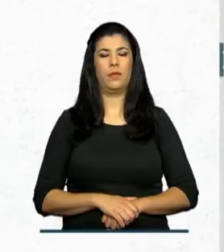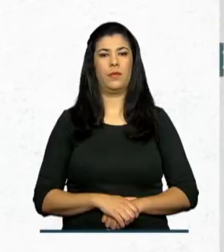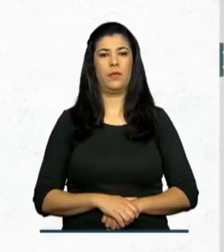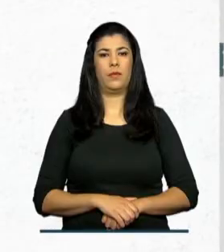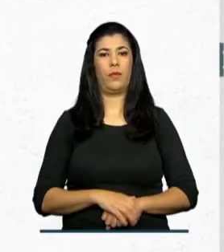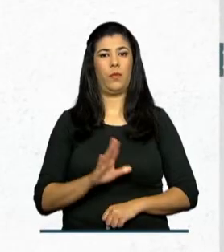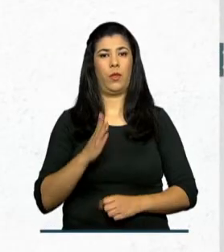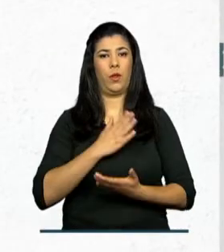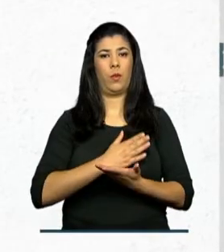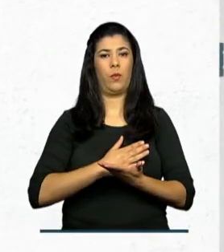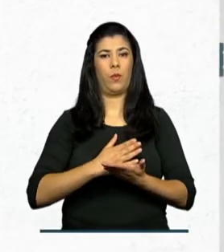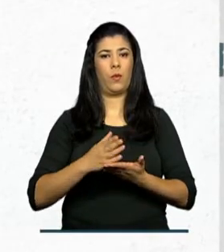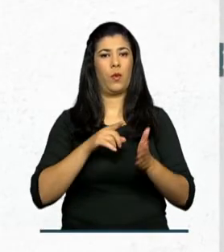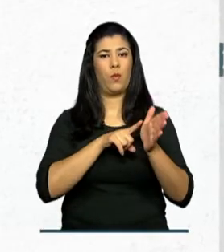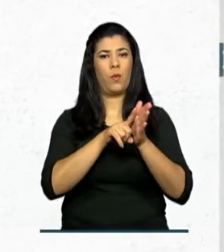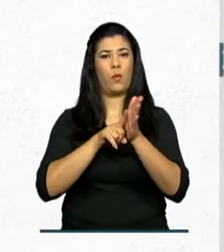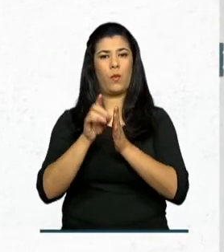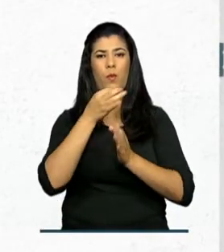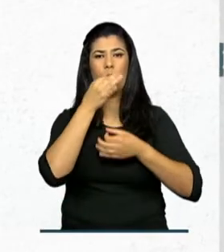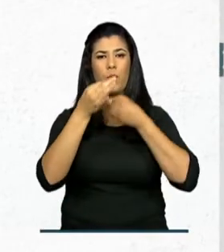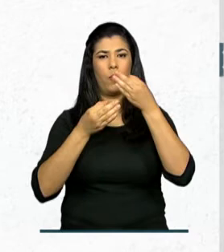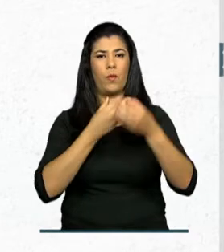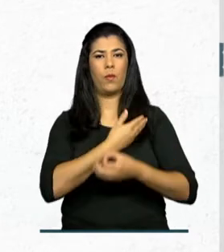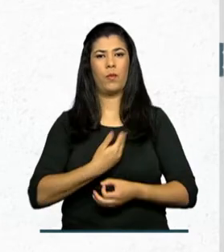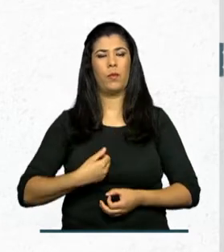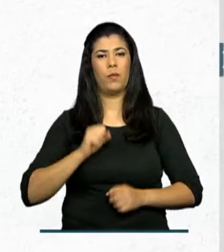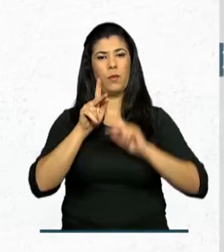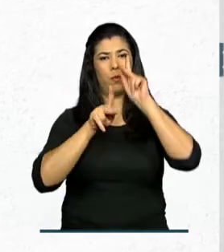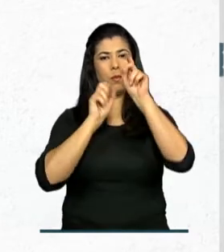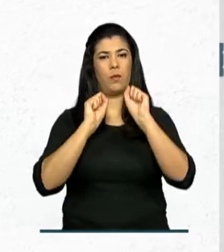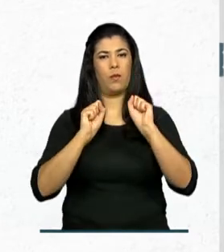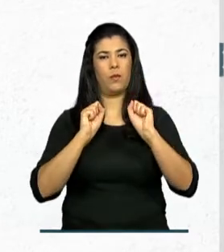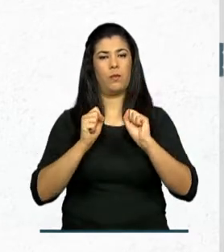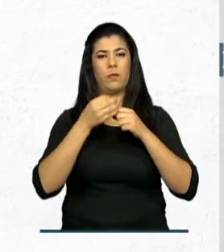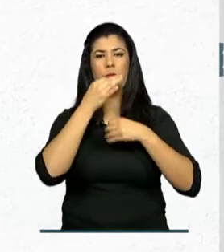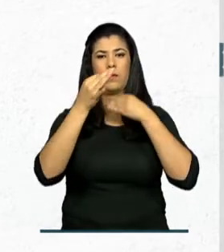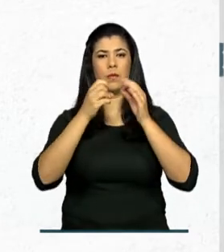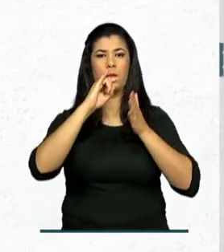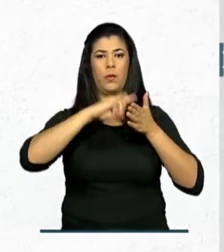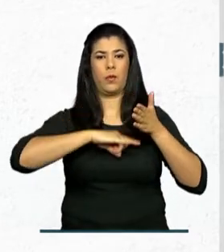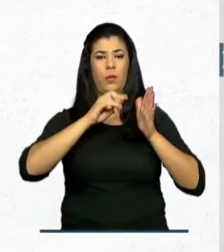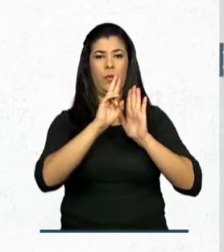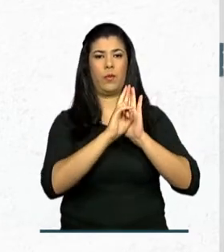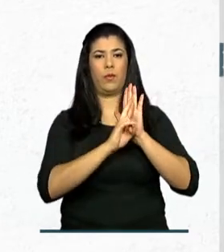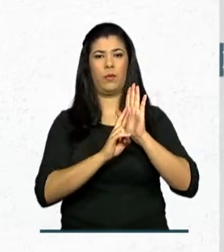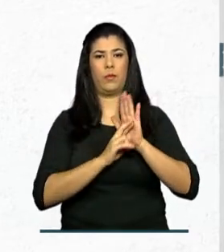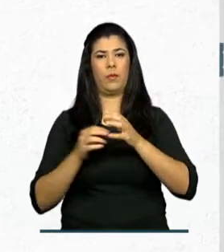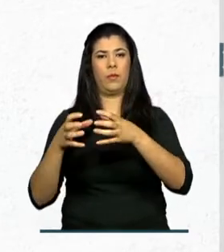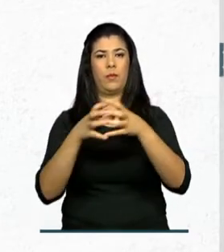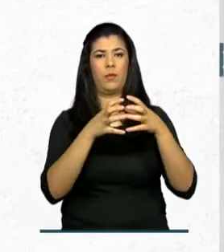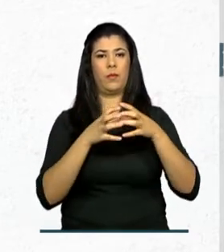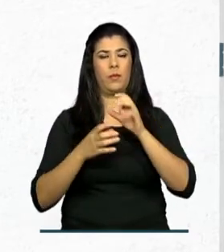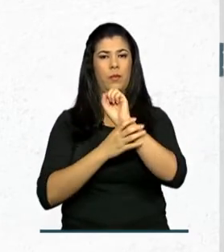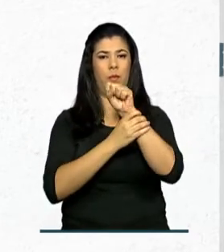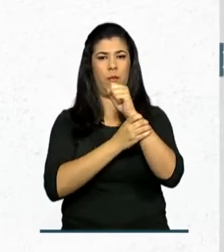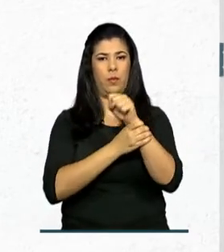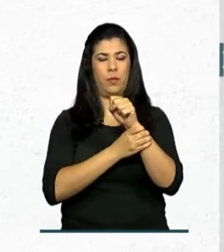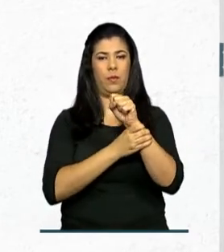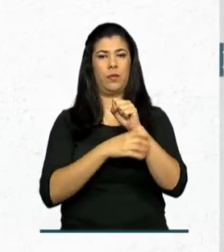Está aberta a consulta pública para que a população possa opinar no documento que vai regulamentar as comunidades terapêuticas,